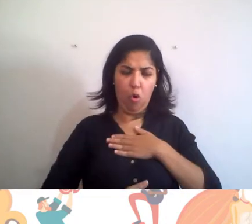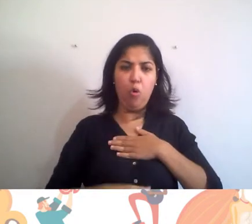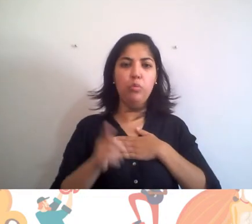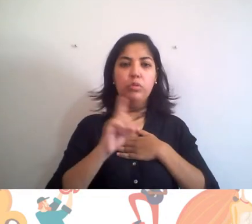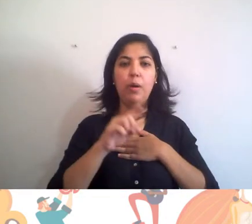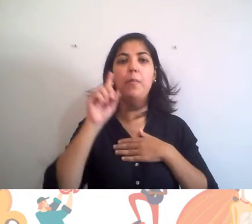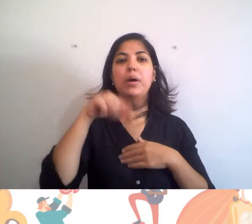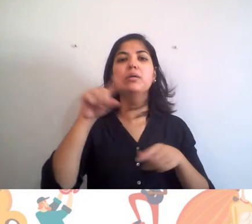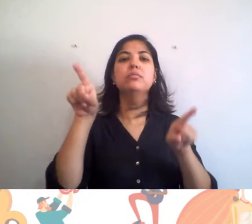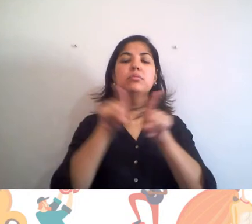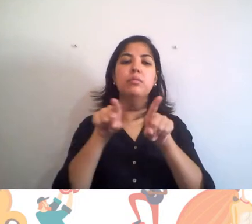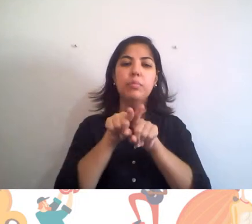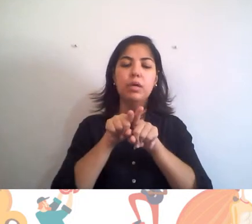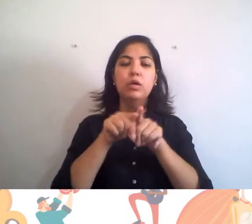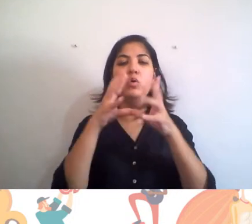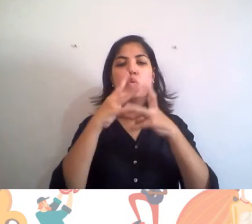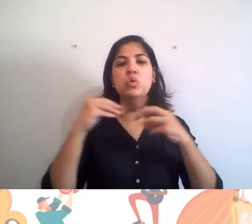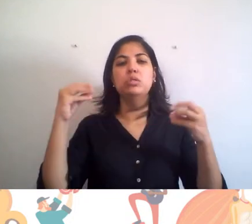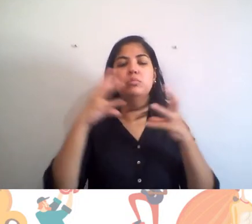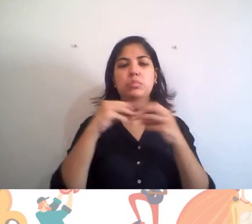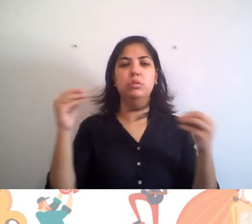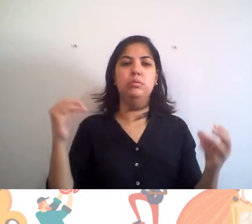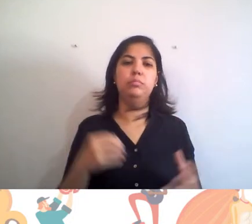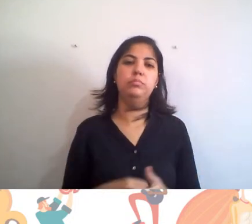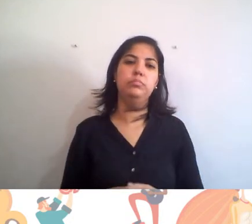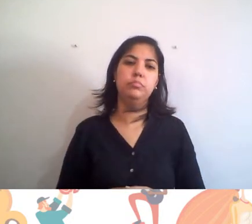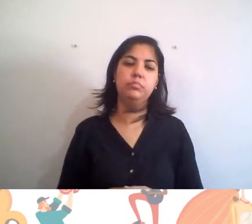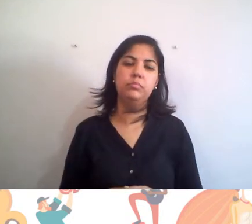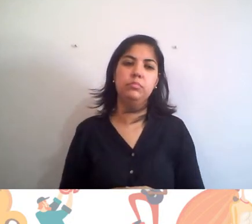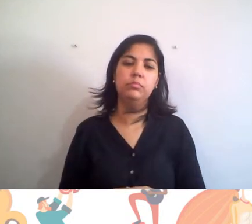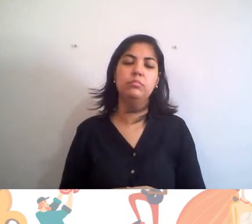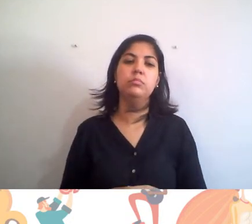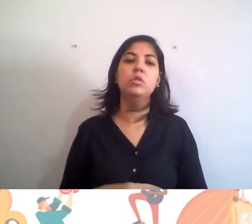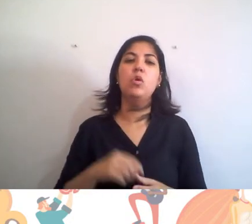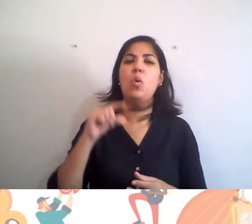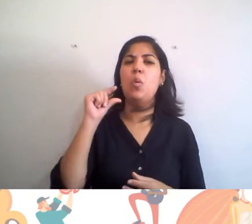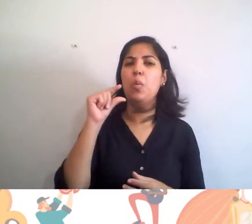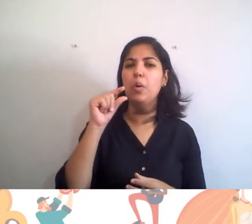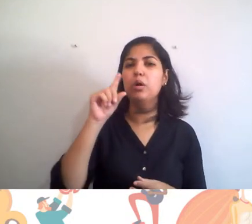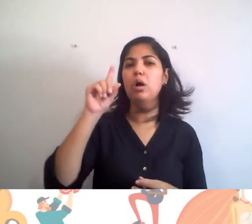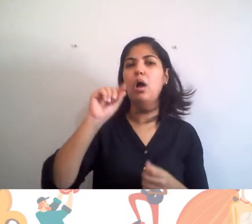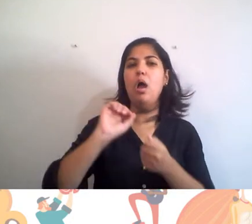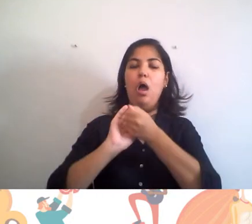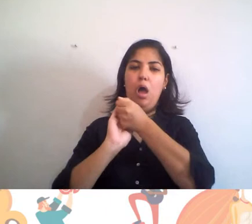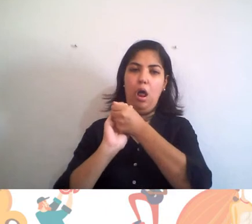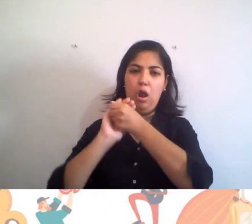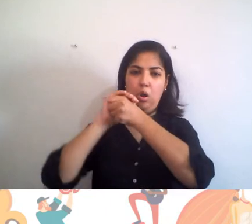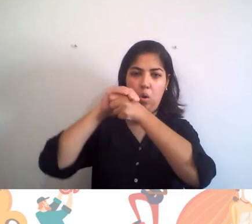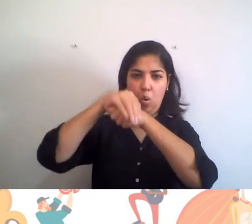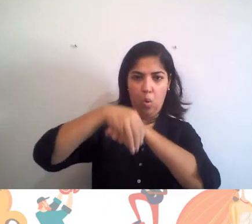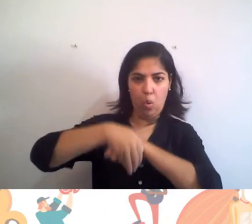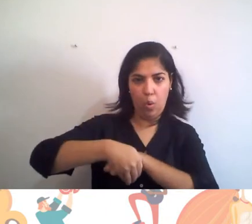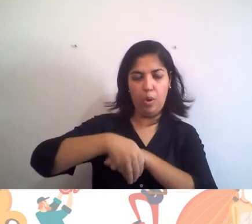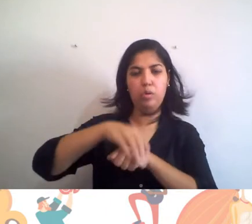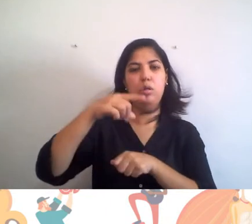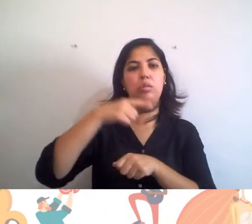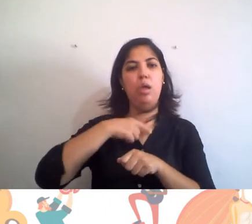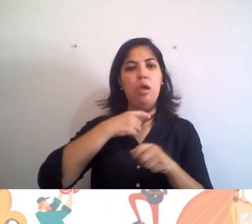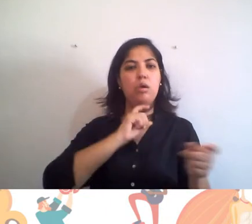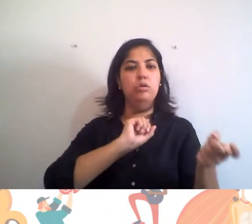espírito. E um pouco nesse sentido, hoje à noite a gente vai ter o diálogo do Terra Madre, né, com